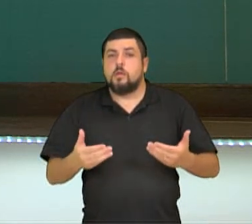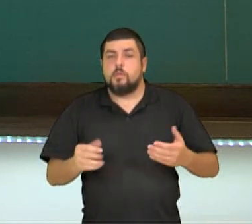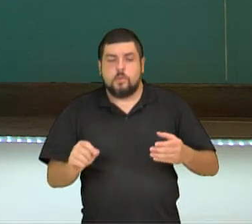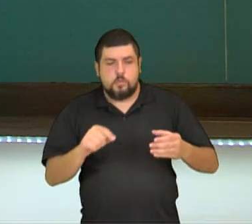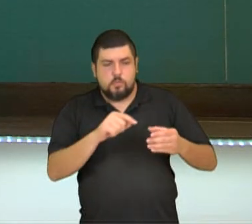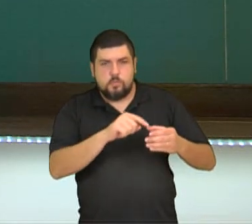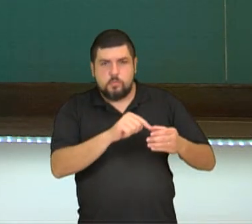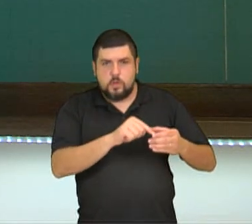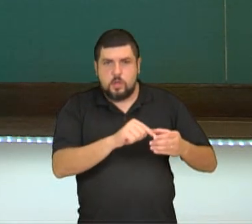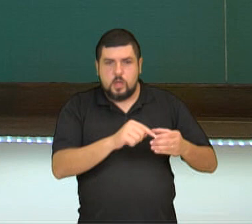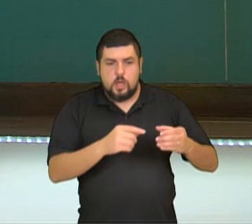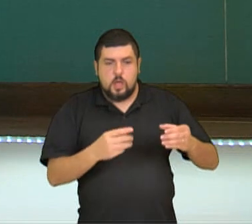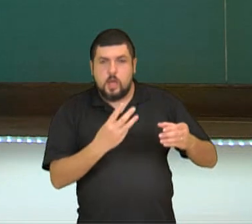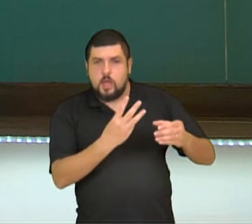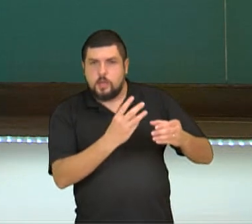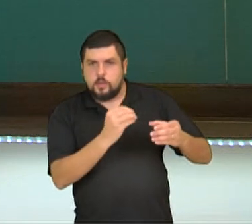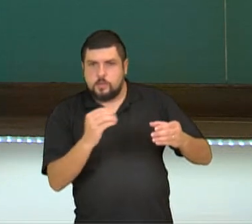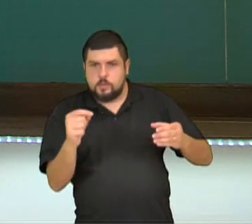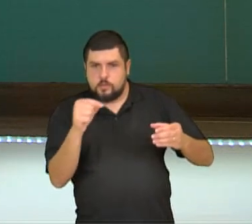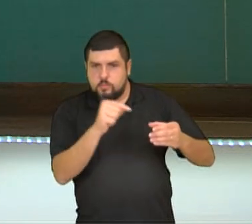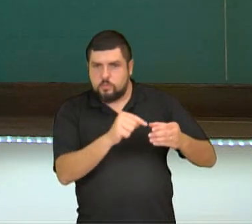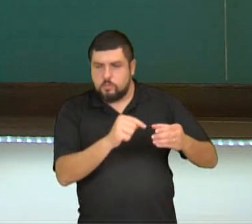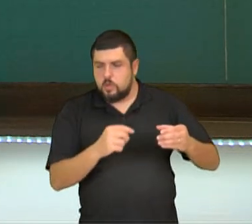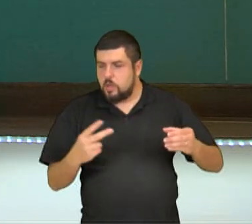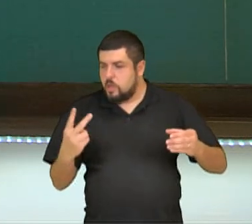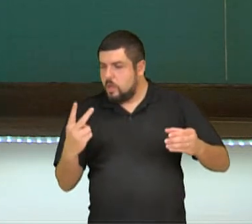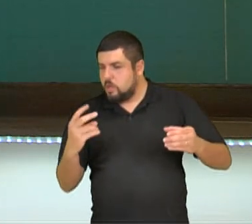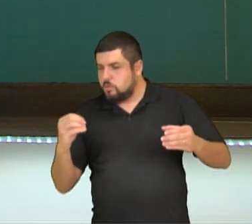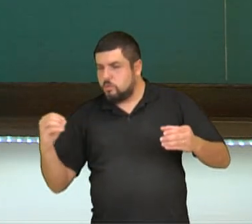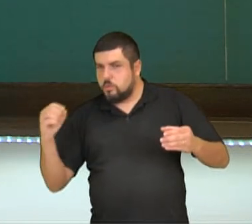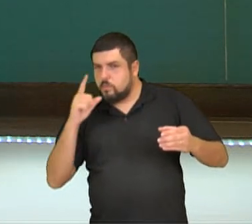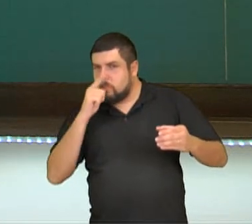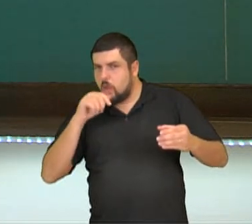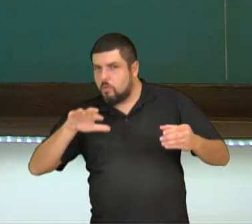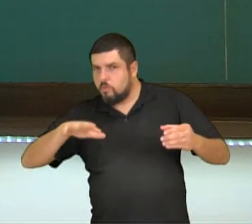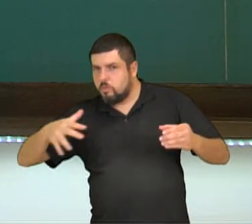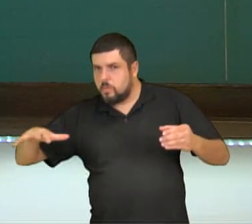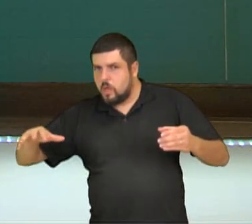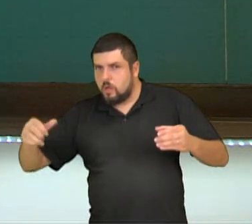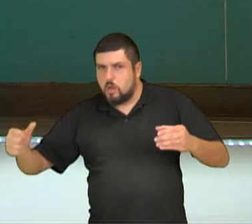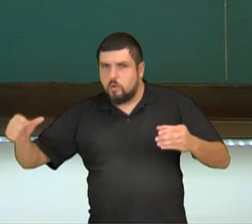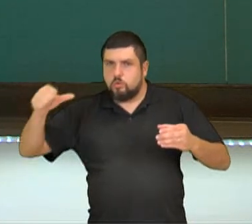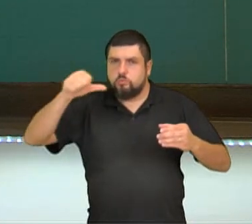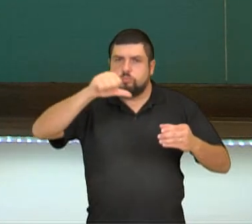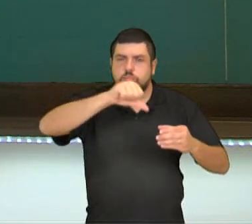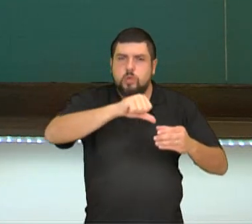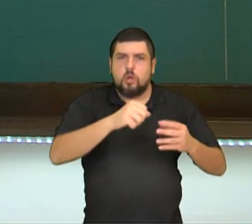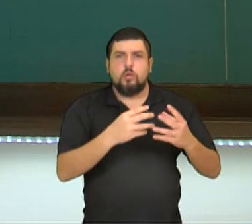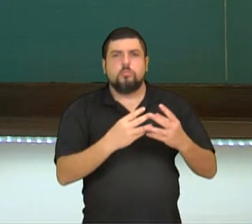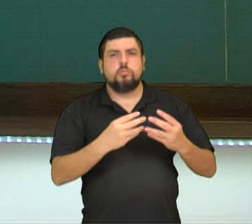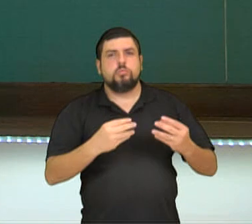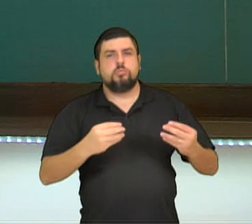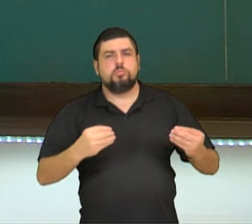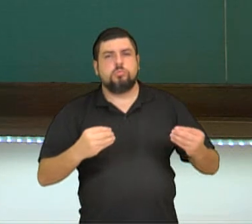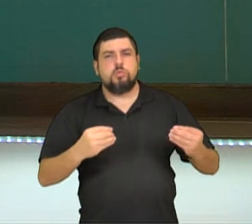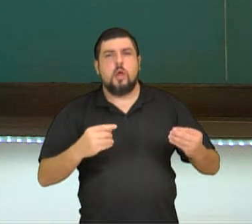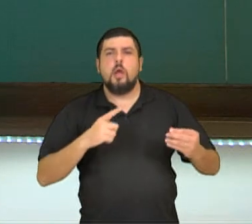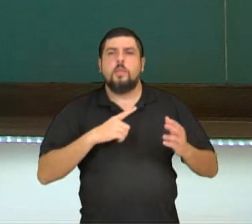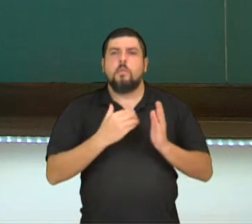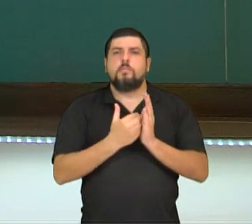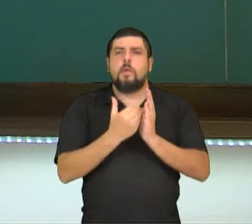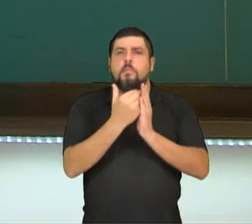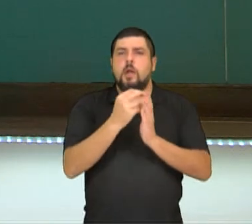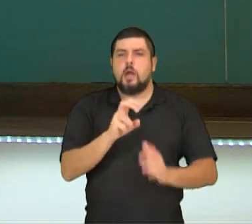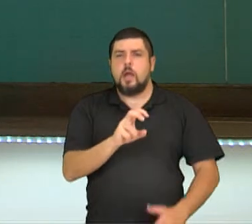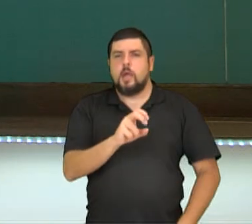água do mar e vou adicionar nos meus 300 litros de água potável, assim eu vou ter 500 litros de soro